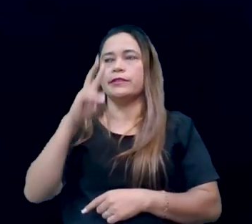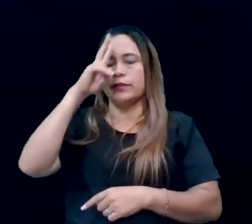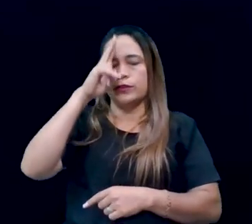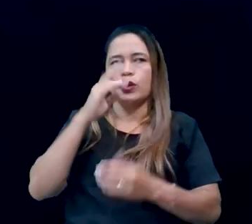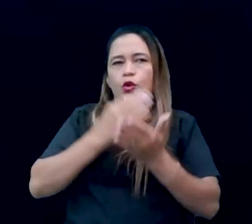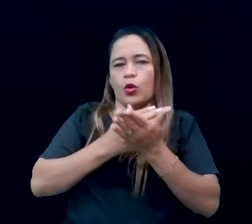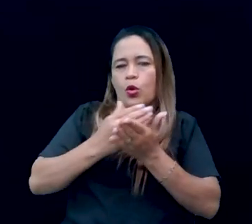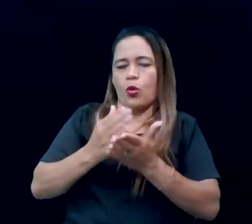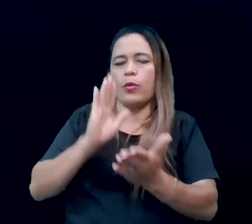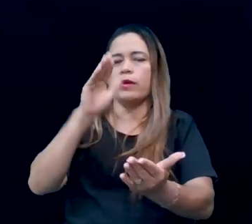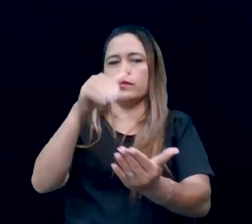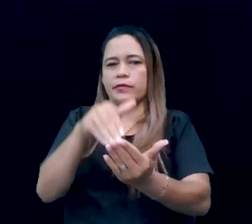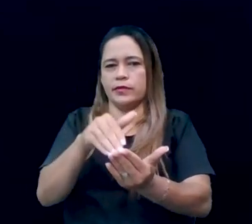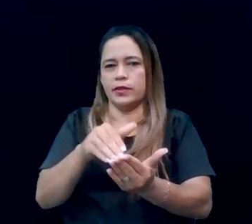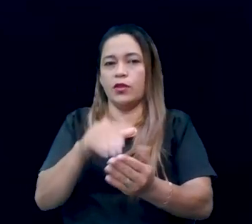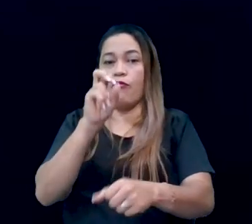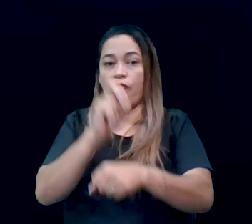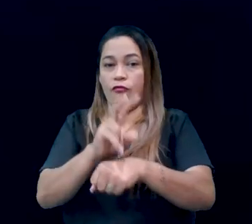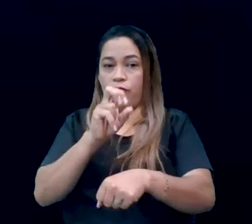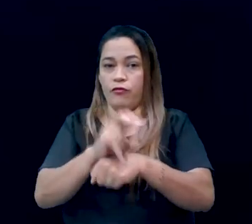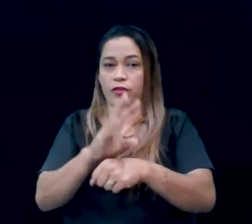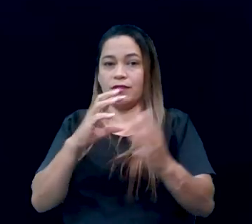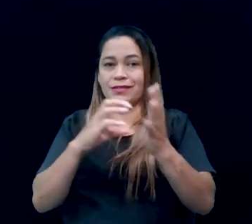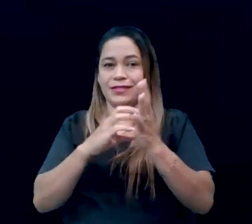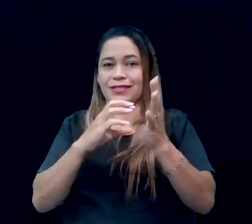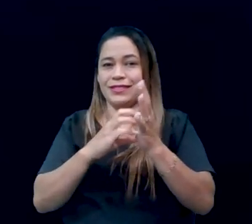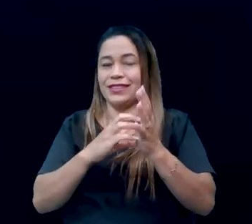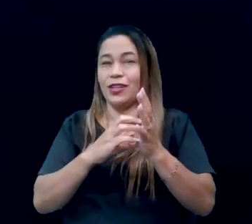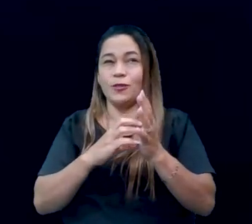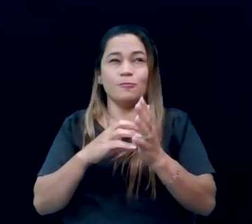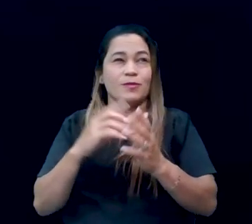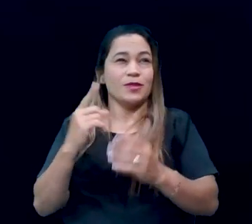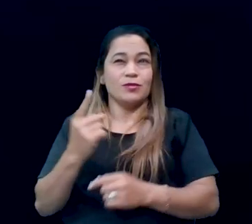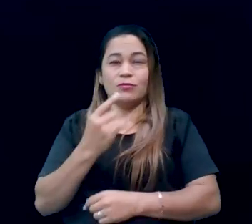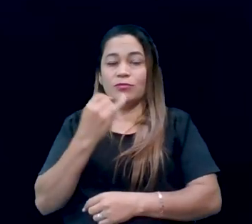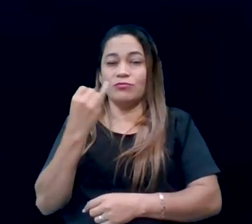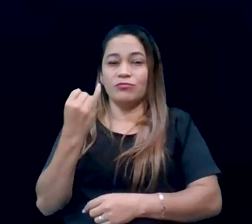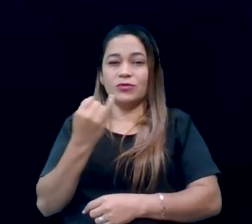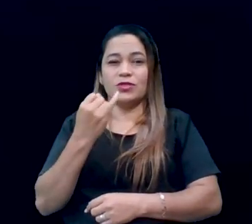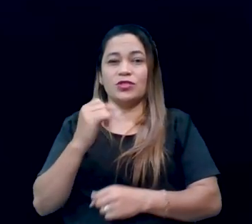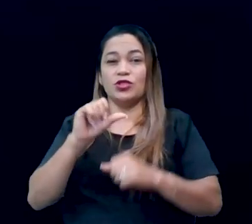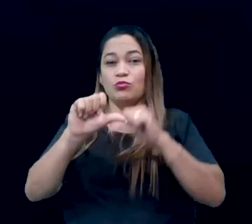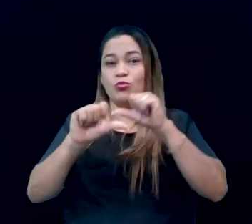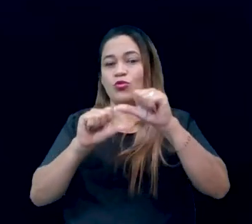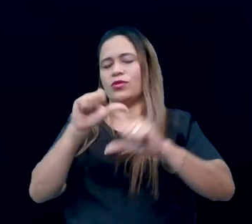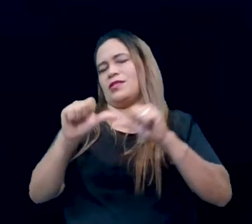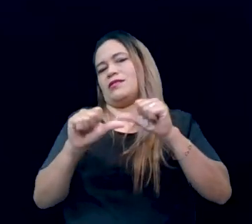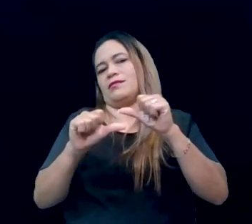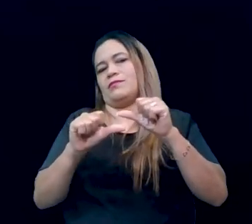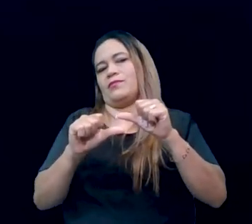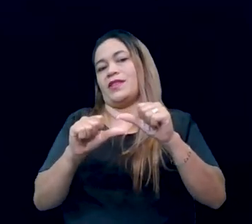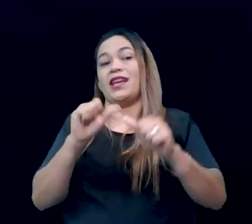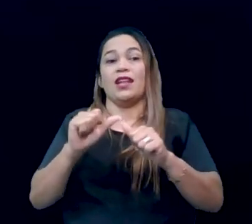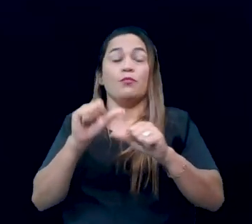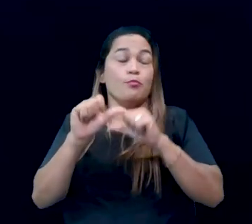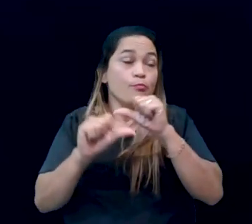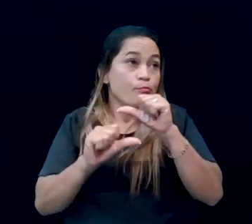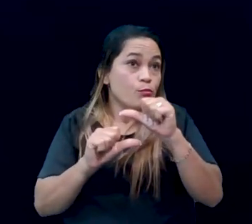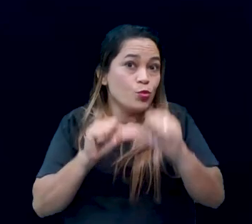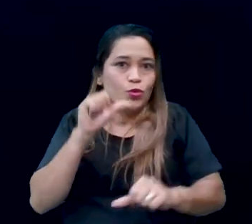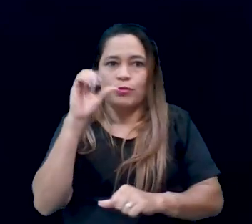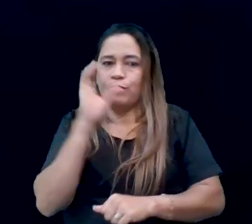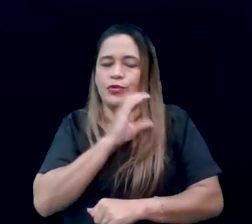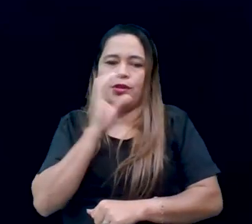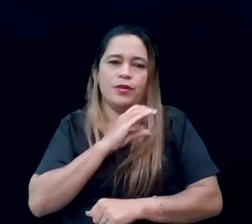começo ao fim, o vírus da AIDS ele tem uma altíssima capacidade de mutação. Ou seja, ele se transforma